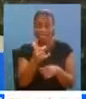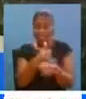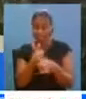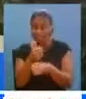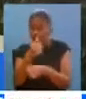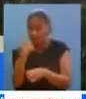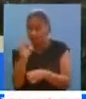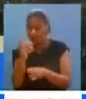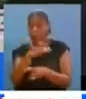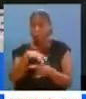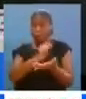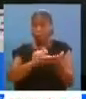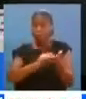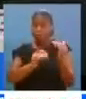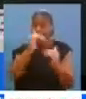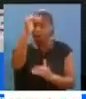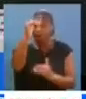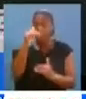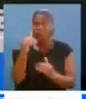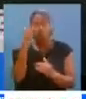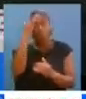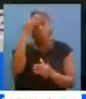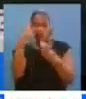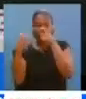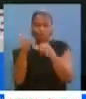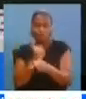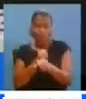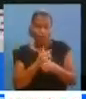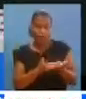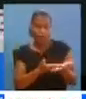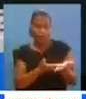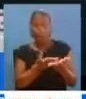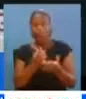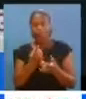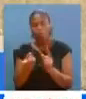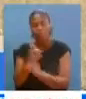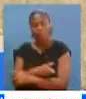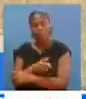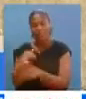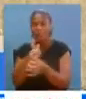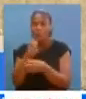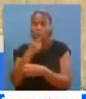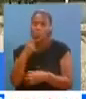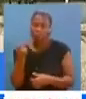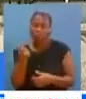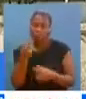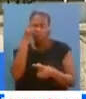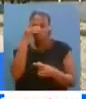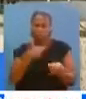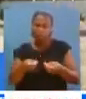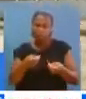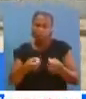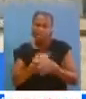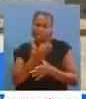Vista foram onde registaram o maior aumento do número de pessoas ao serviço. No sentido inverso, aparece a Ilha do Maio. O volume de